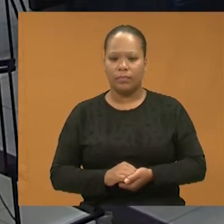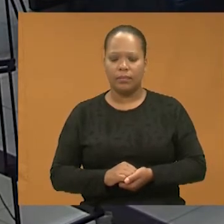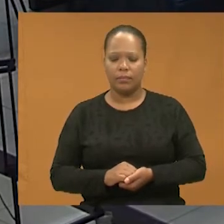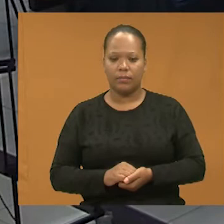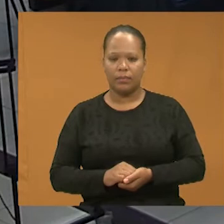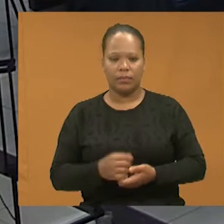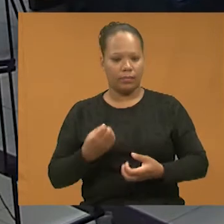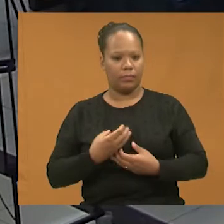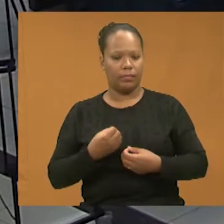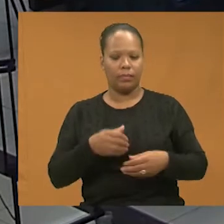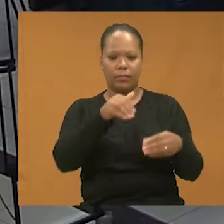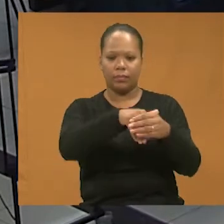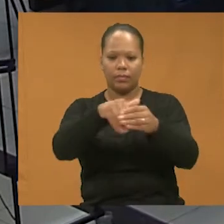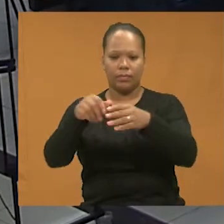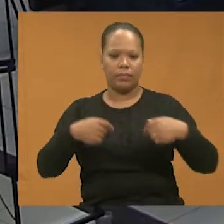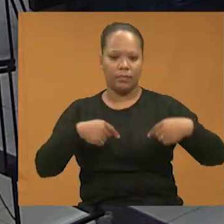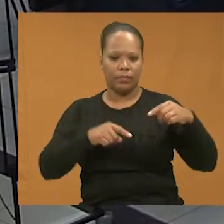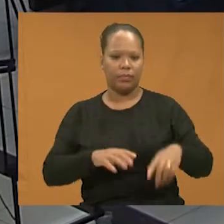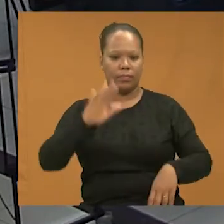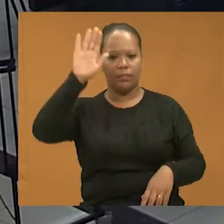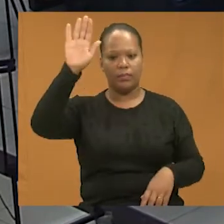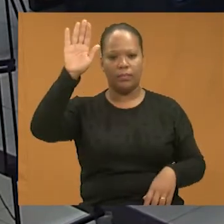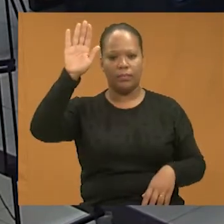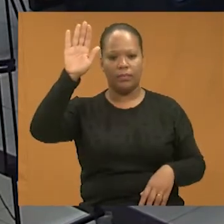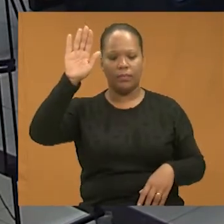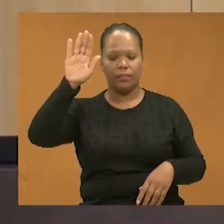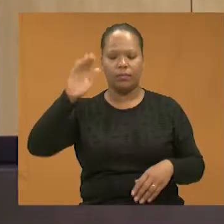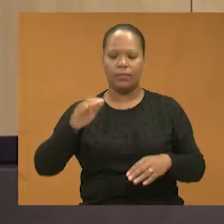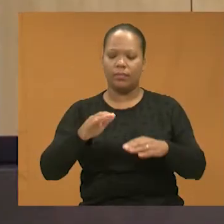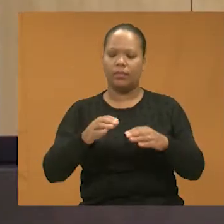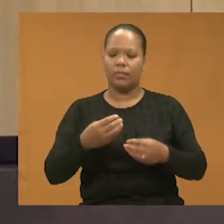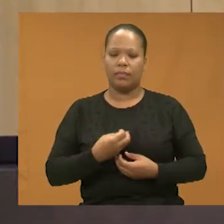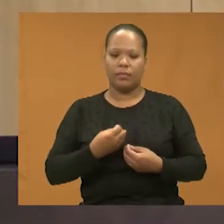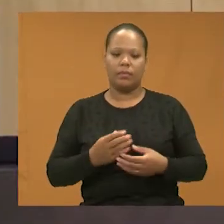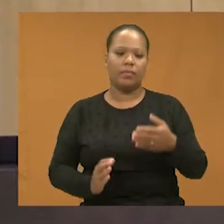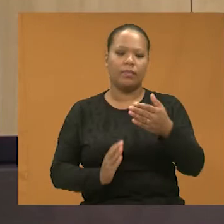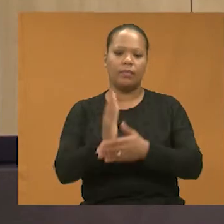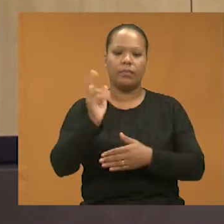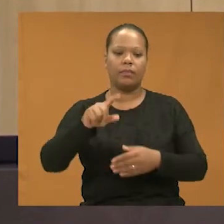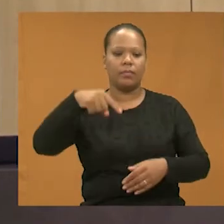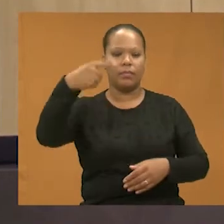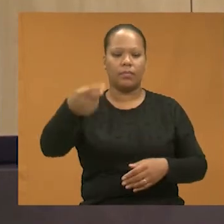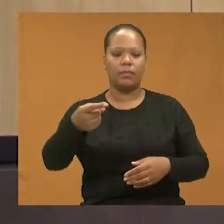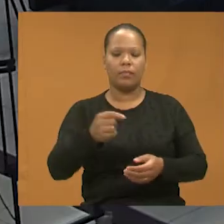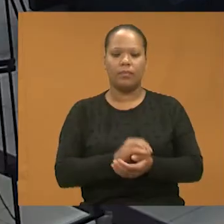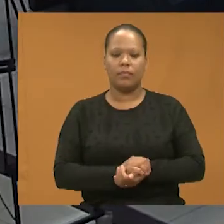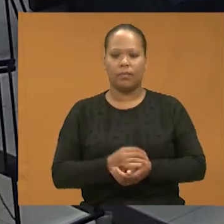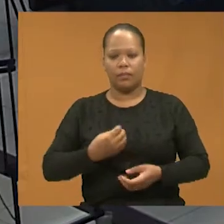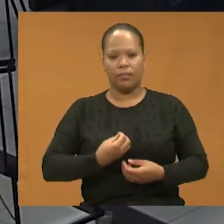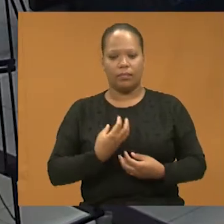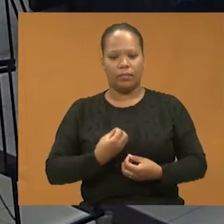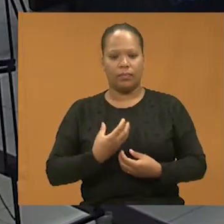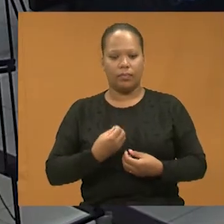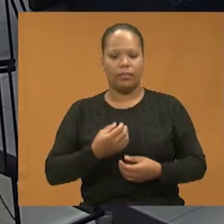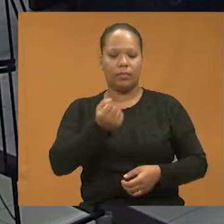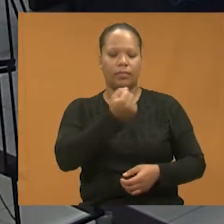Pedido de informações em votação. Os vereadores contrários se manifestem levantando o braço. Pedido de informações aprovado. Próximo pedido de informações. Pedido de